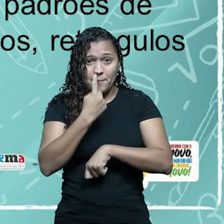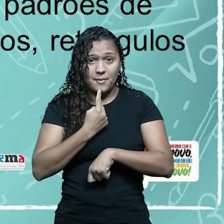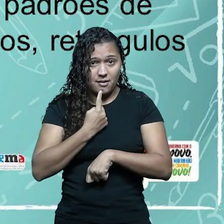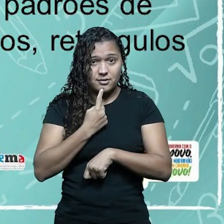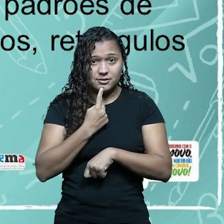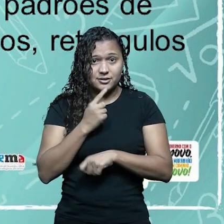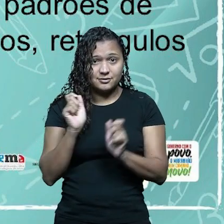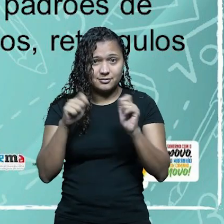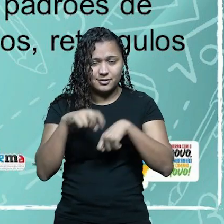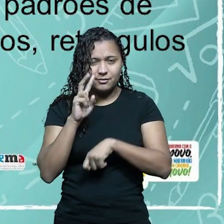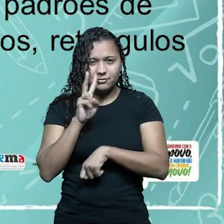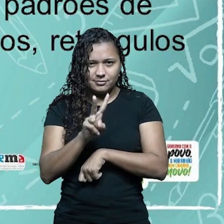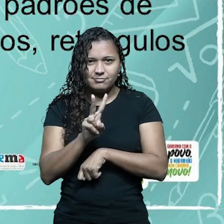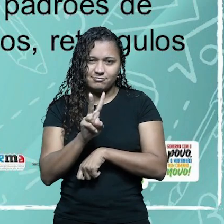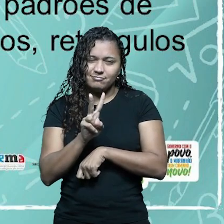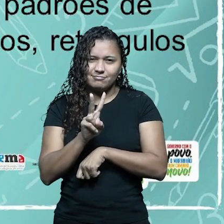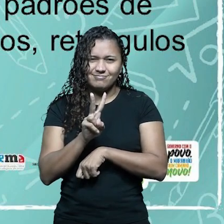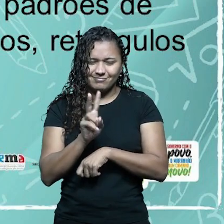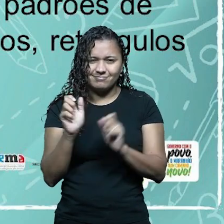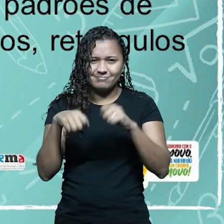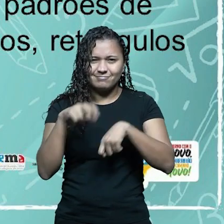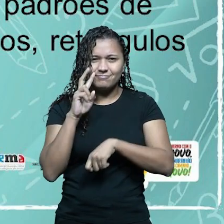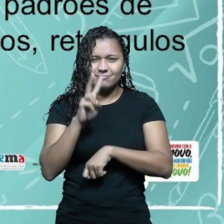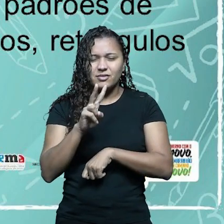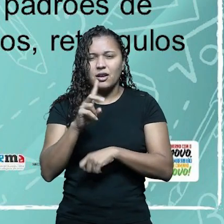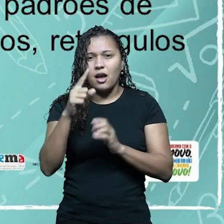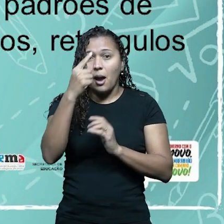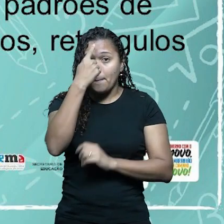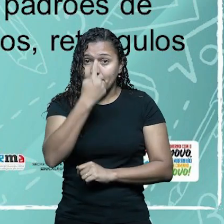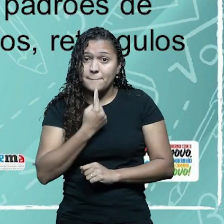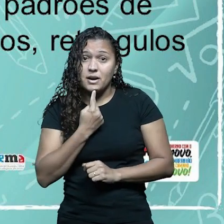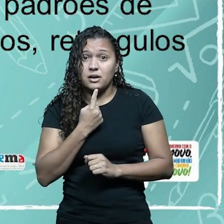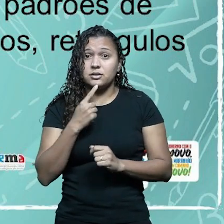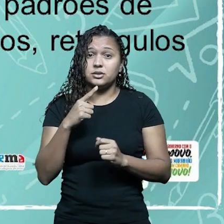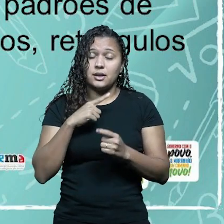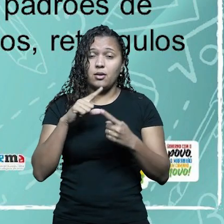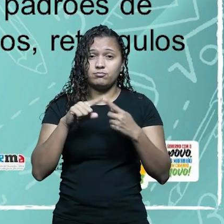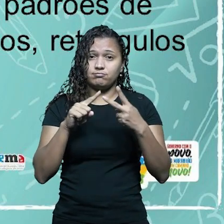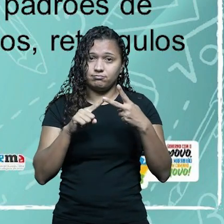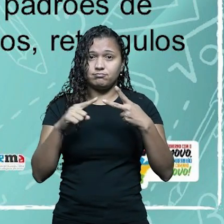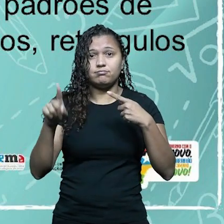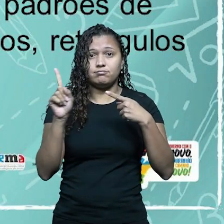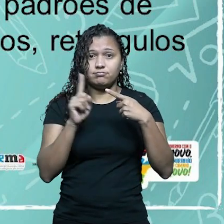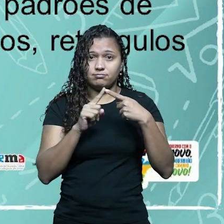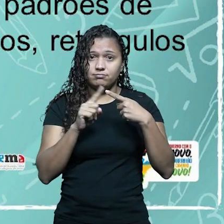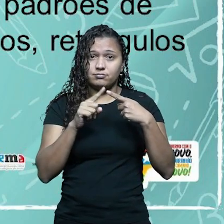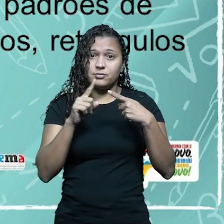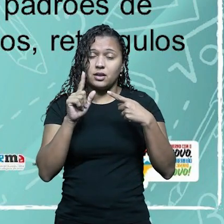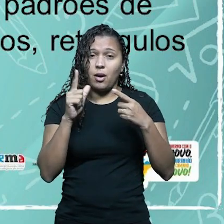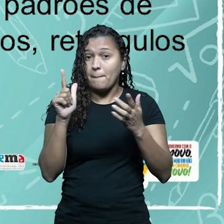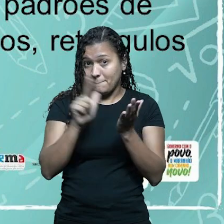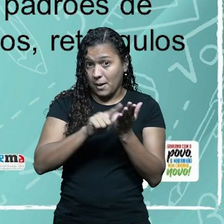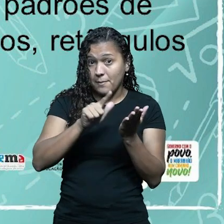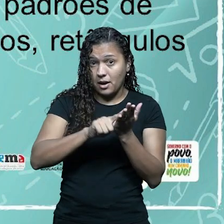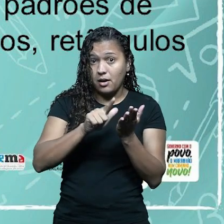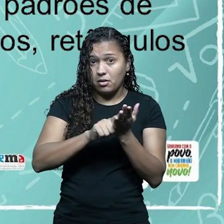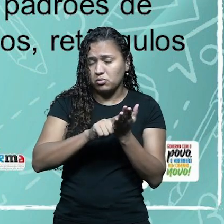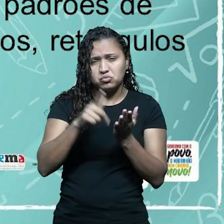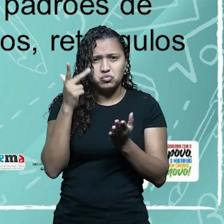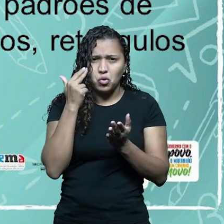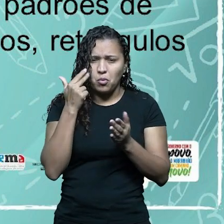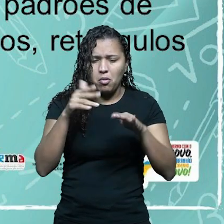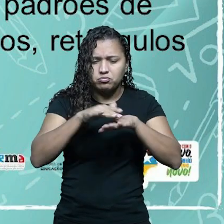vocês podem acompanhar aí, na verdade as 2 imagens, elas representam num papel mesmo